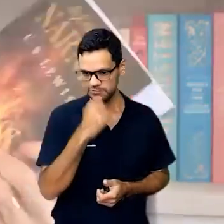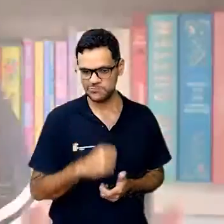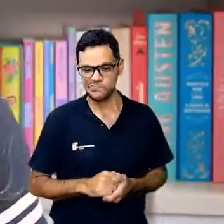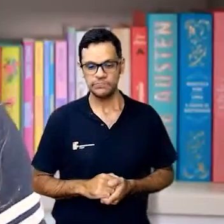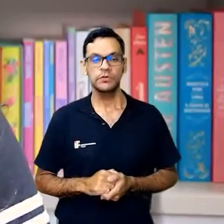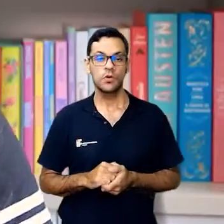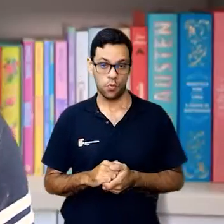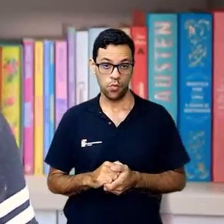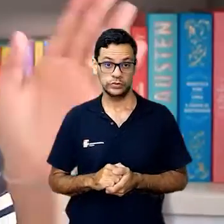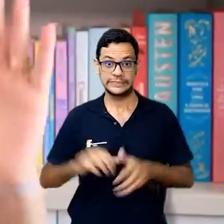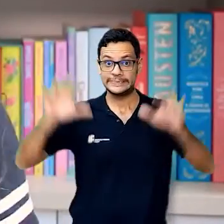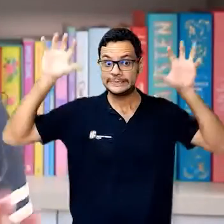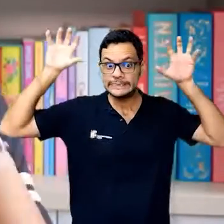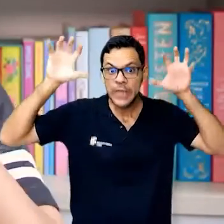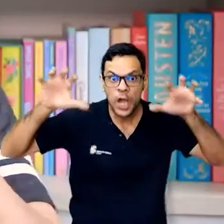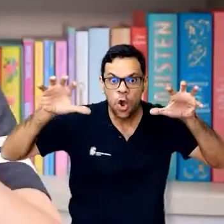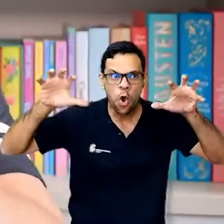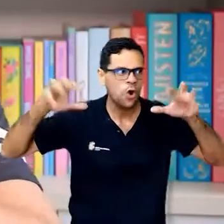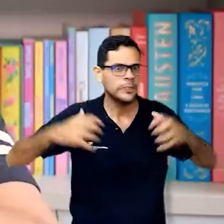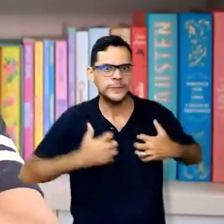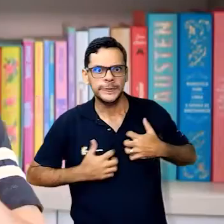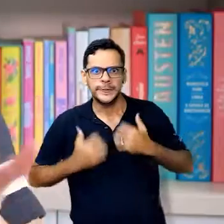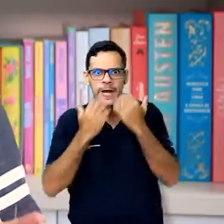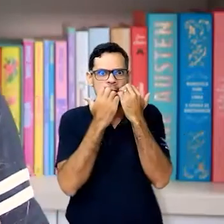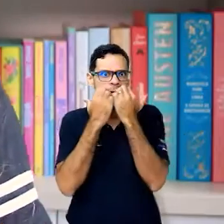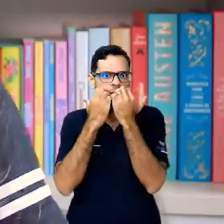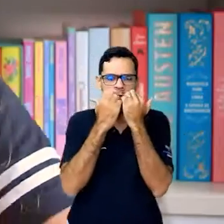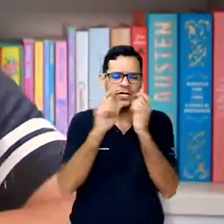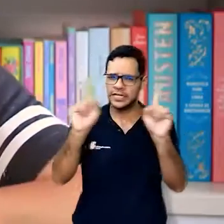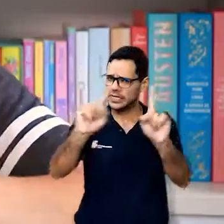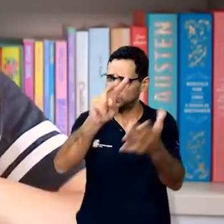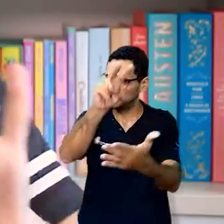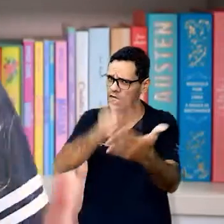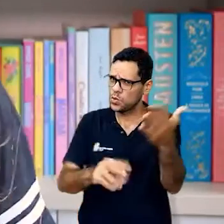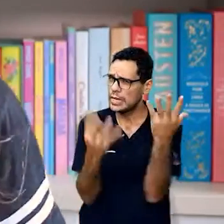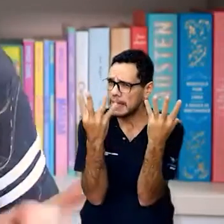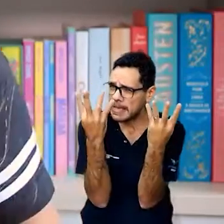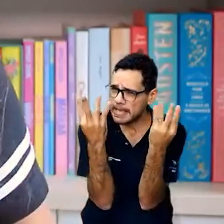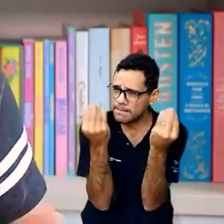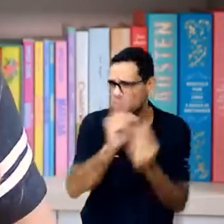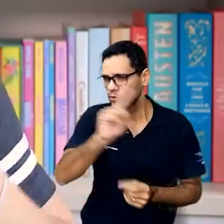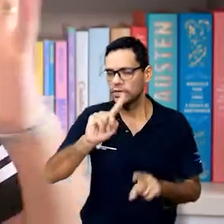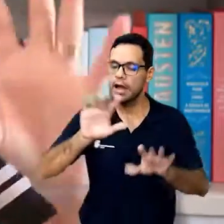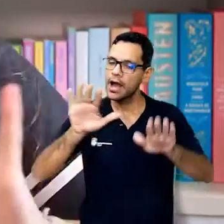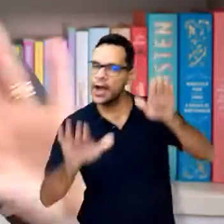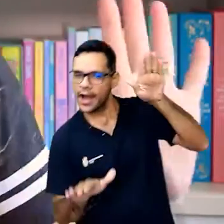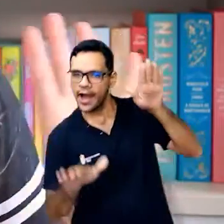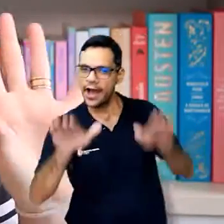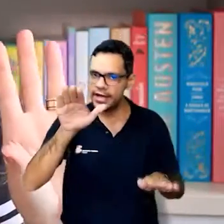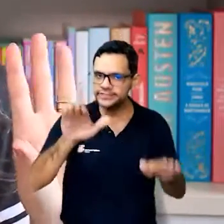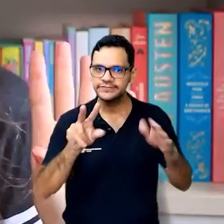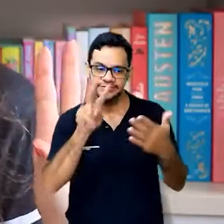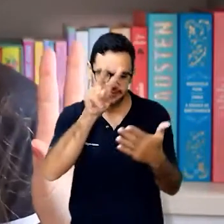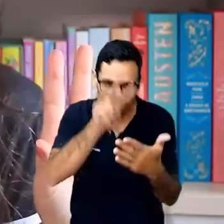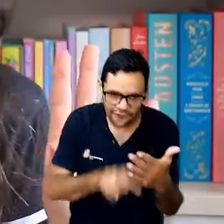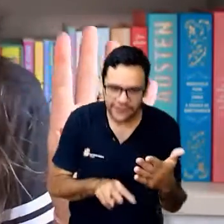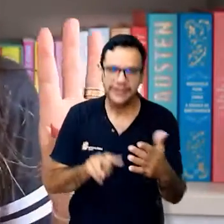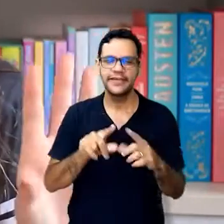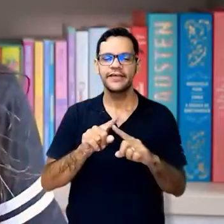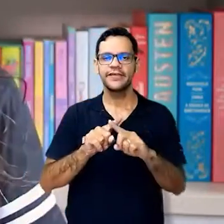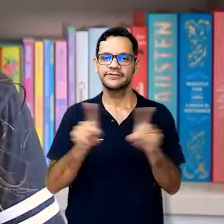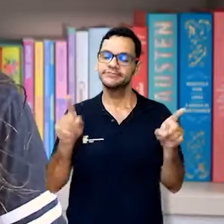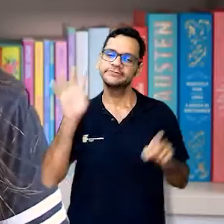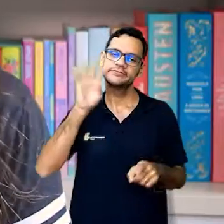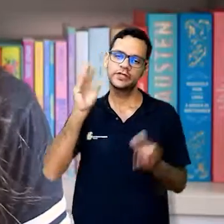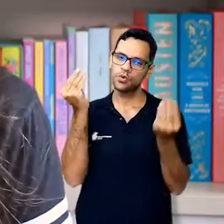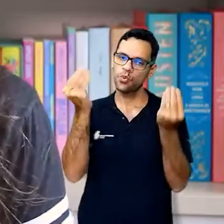de fantasia. O próximo gênero é terror/horror, e esse é um gênero que eu não leio muito, mas de vez em quando eu tô lendo alguma coisa de